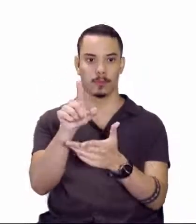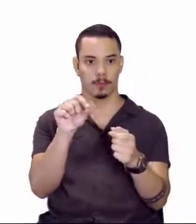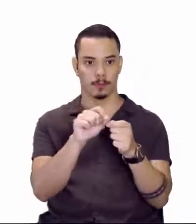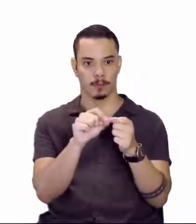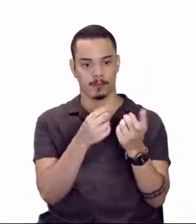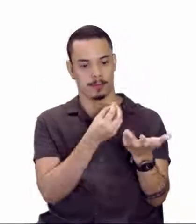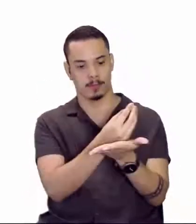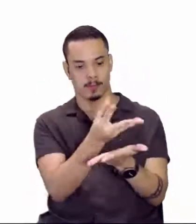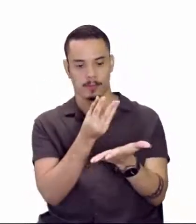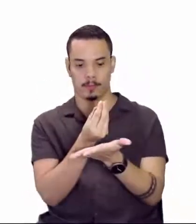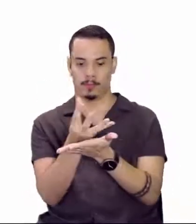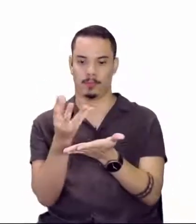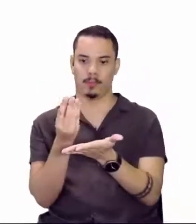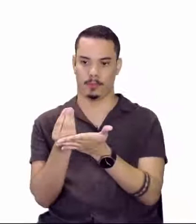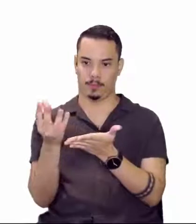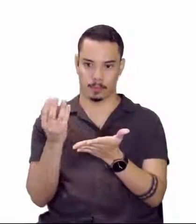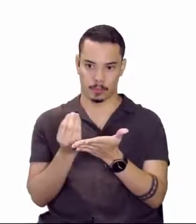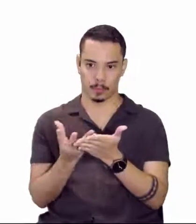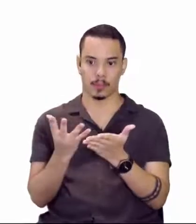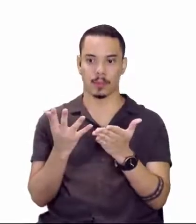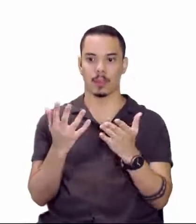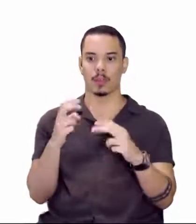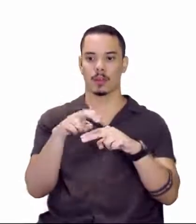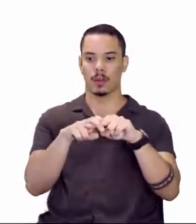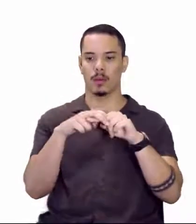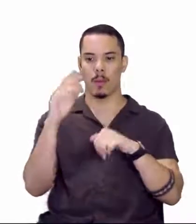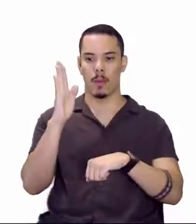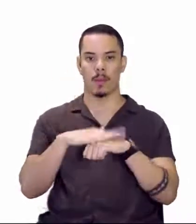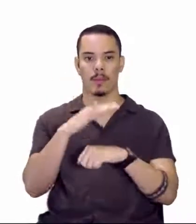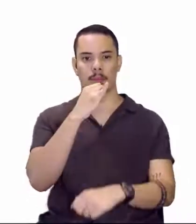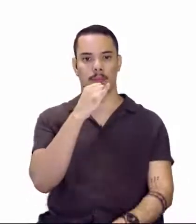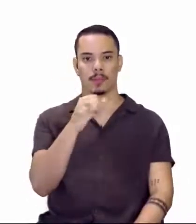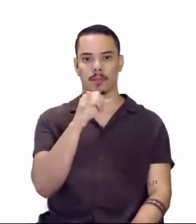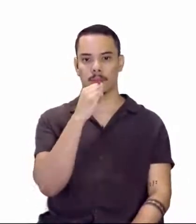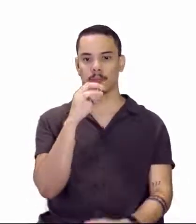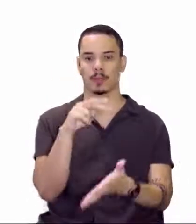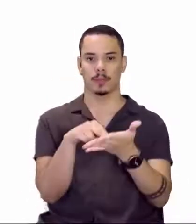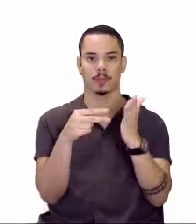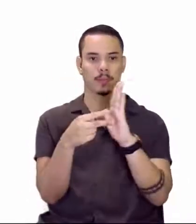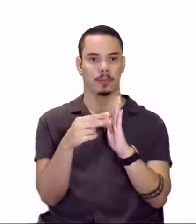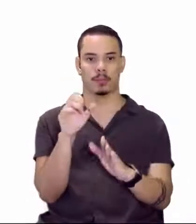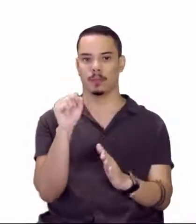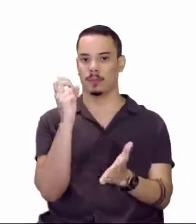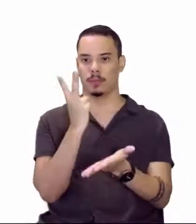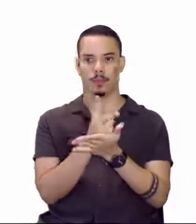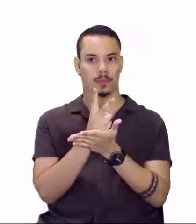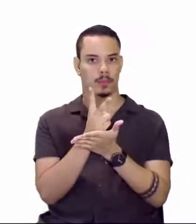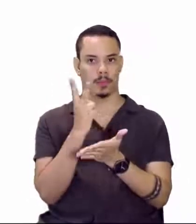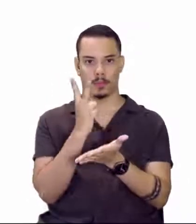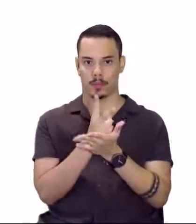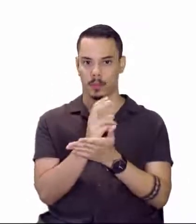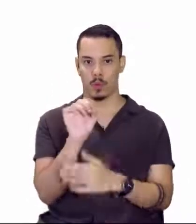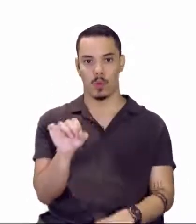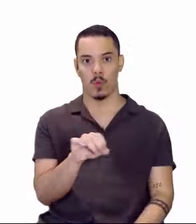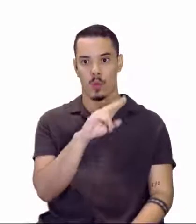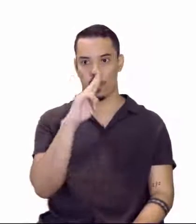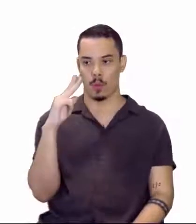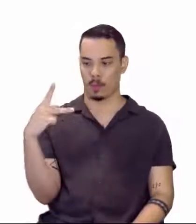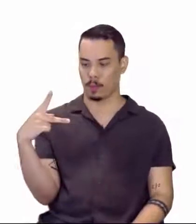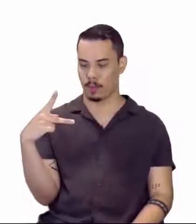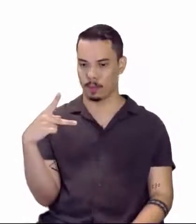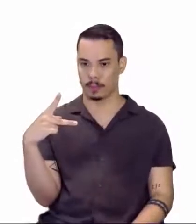distribuição eletrônica, o elétron mais energético vai terminar no subnível S ou P. Então, diz o